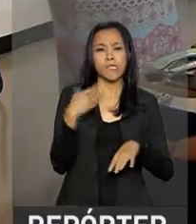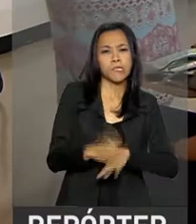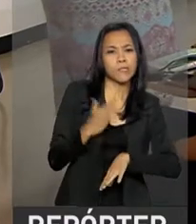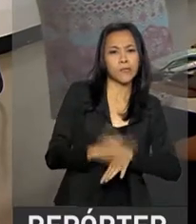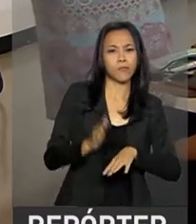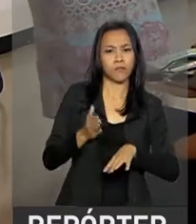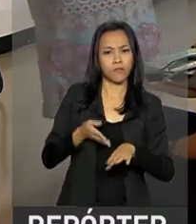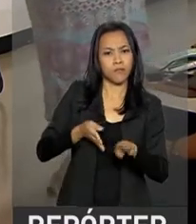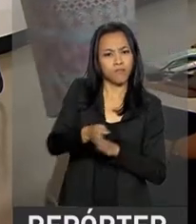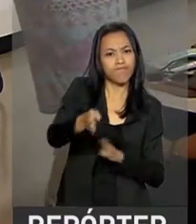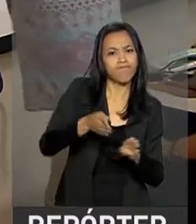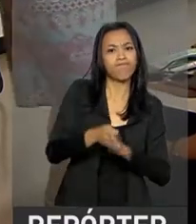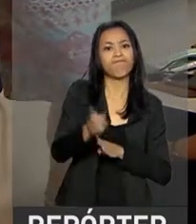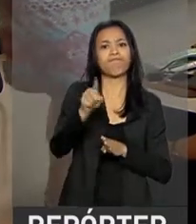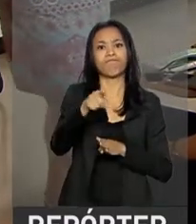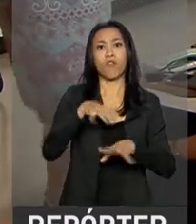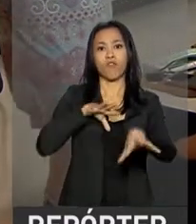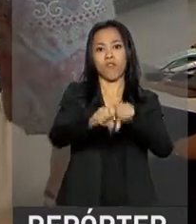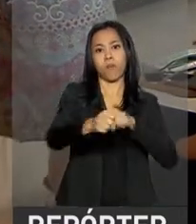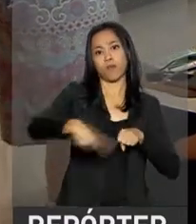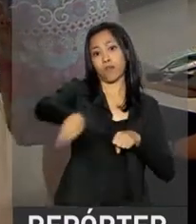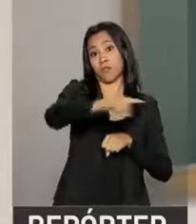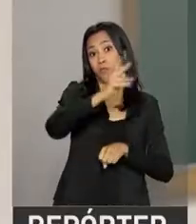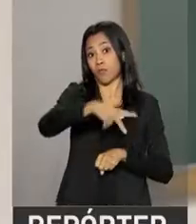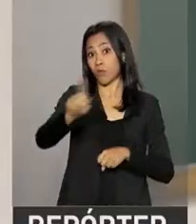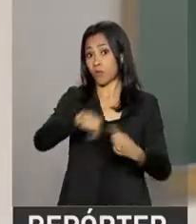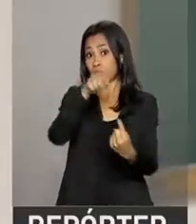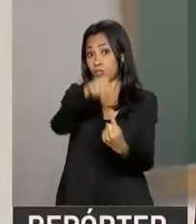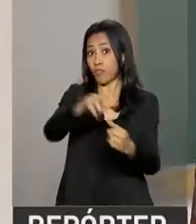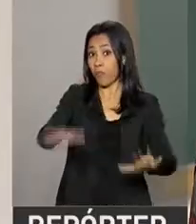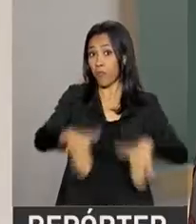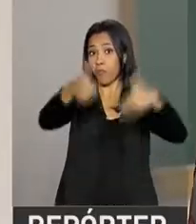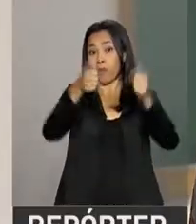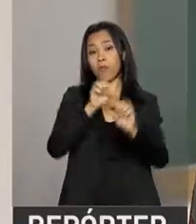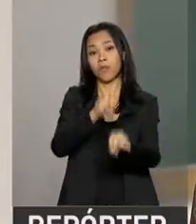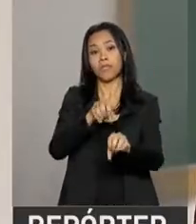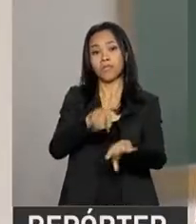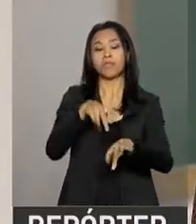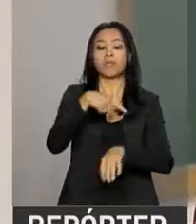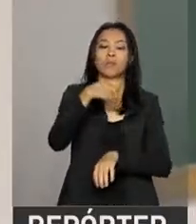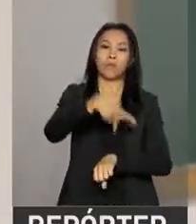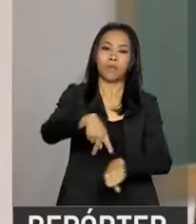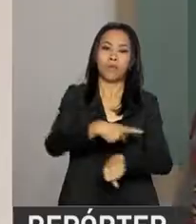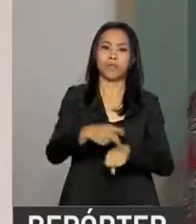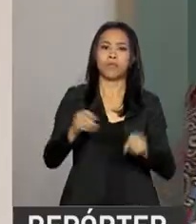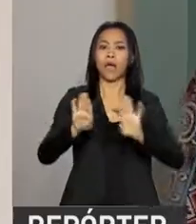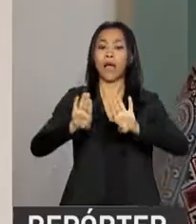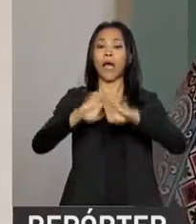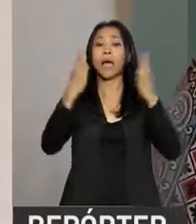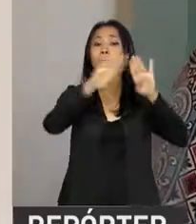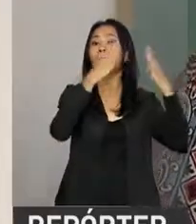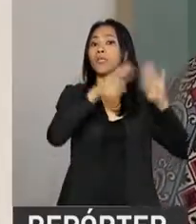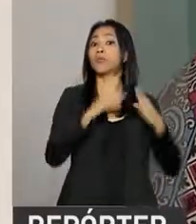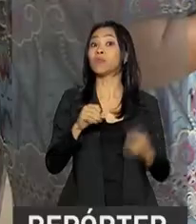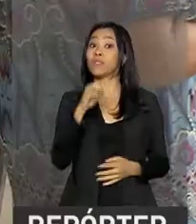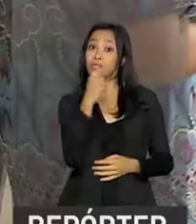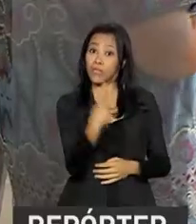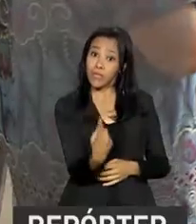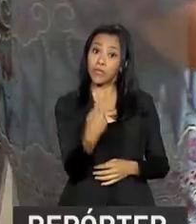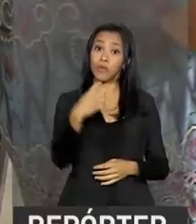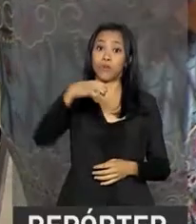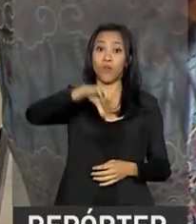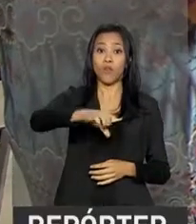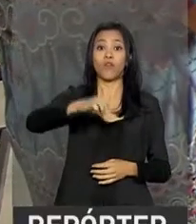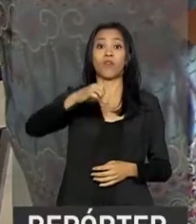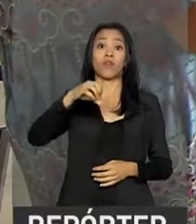para melhorar o ensino do país o governo federal está abrindo 190 mil novas vagas em programas